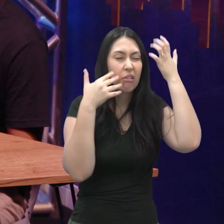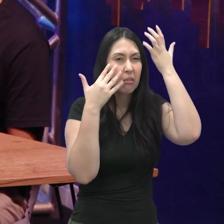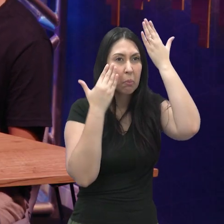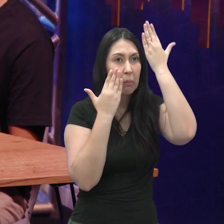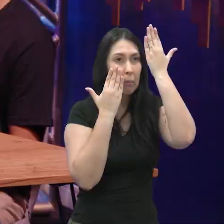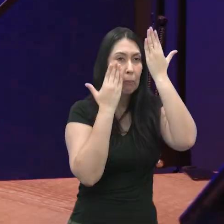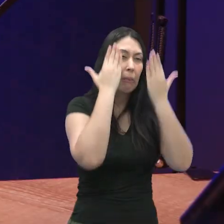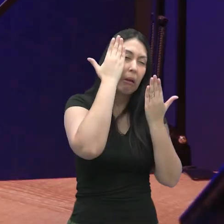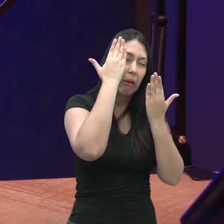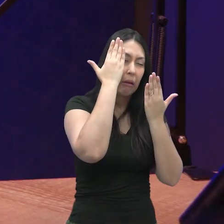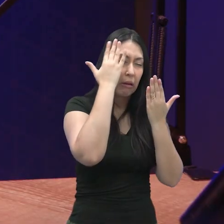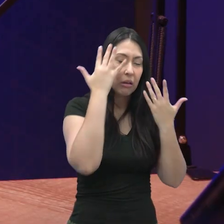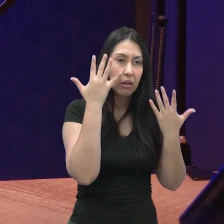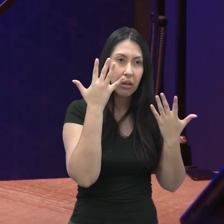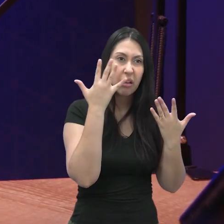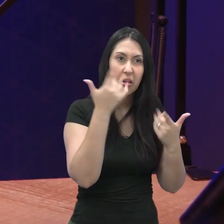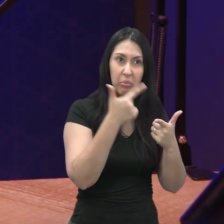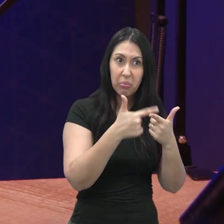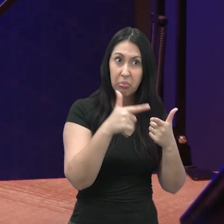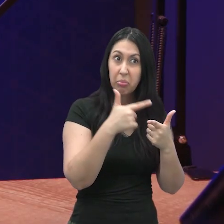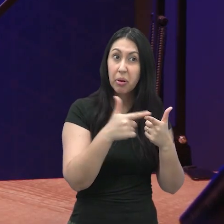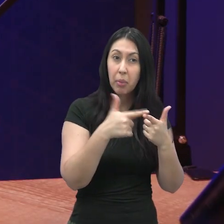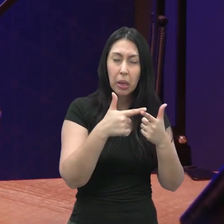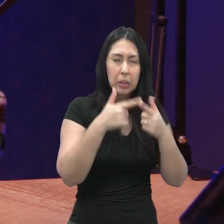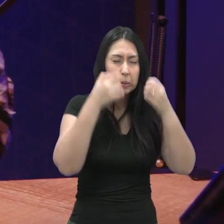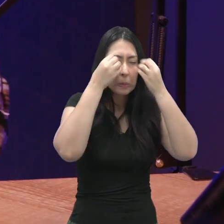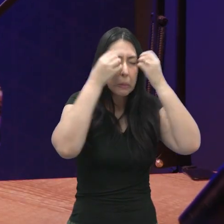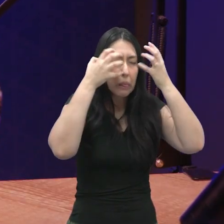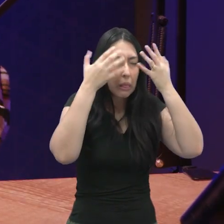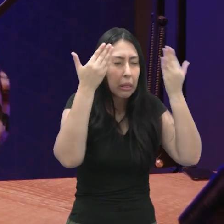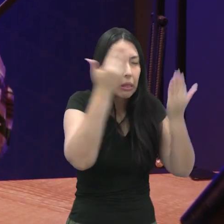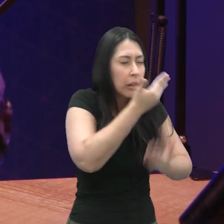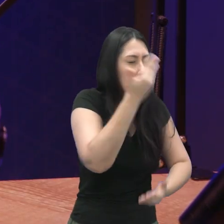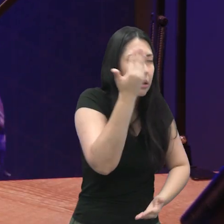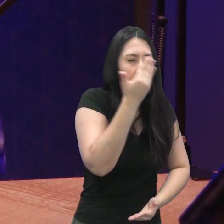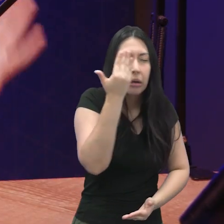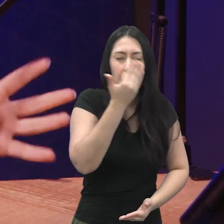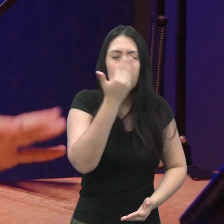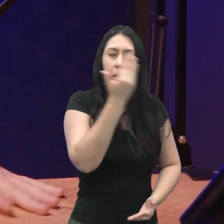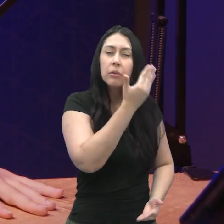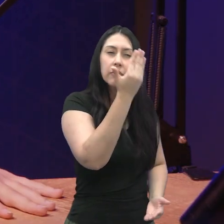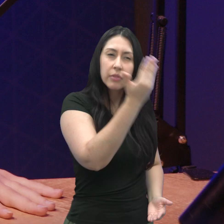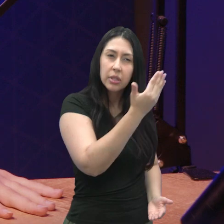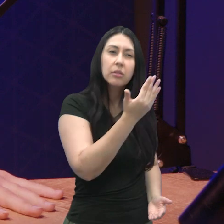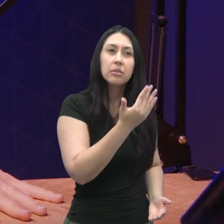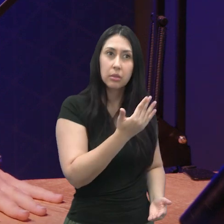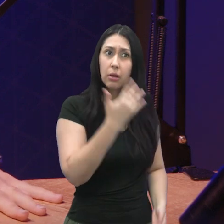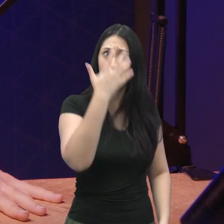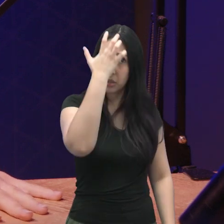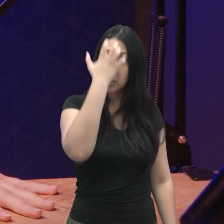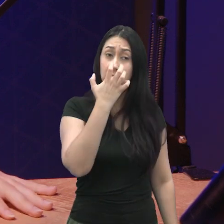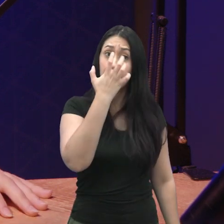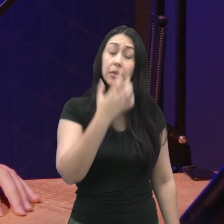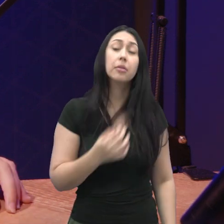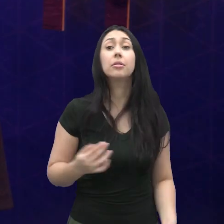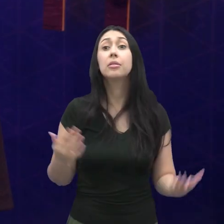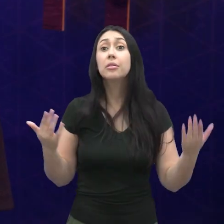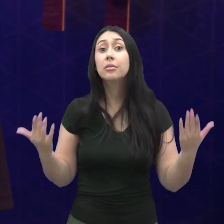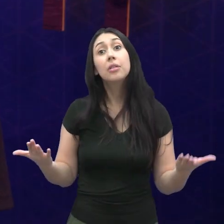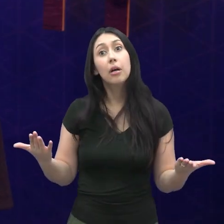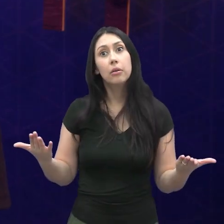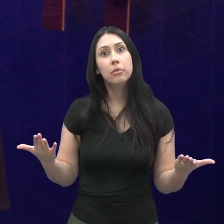deformado, assim, tava com problema até pra enxergar, de tanto que a cara dele inchou. Então, Vicky, assim, é bem sério esse assunto.